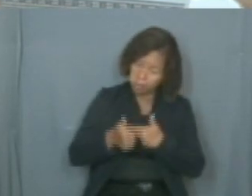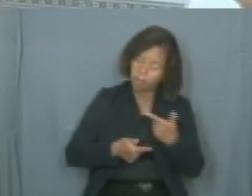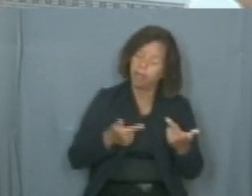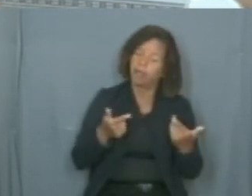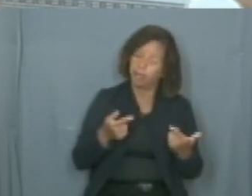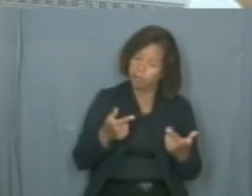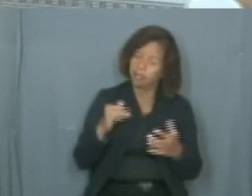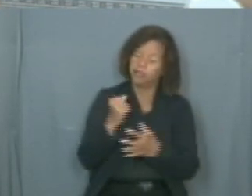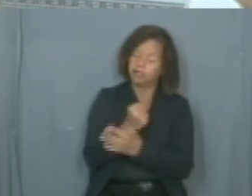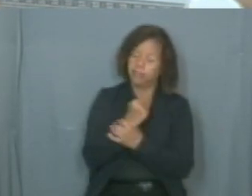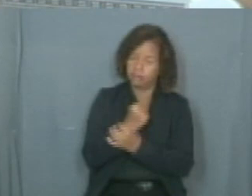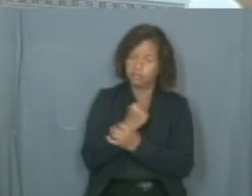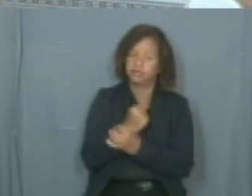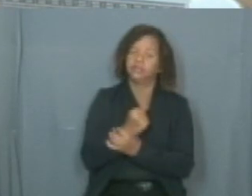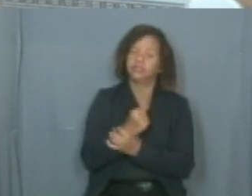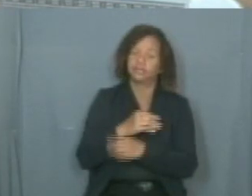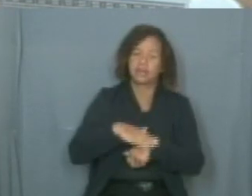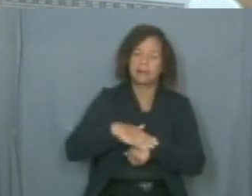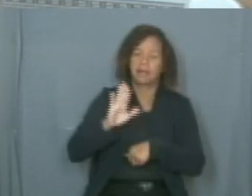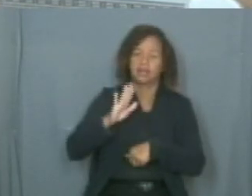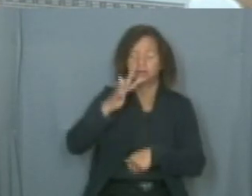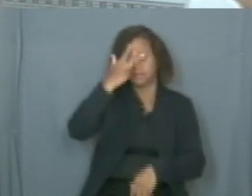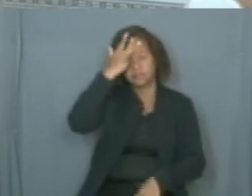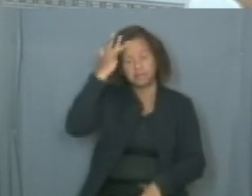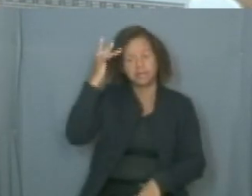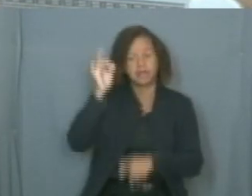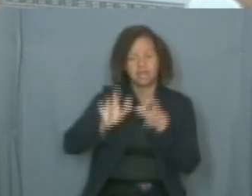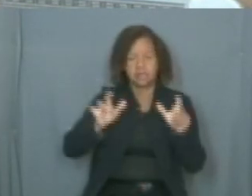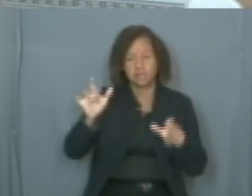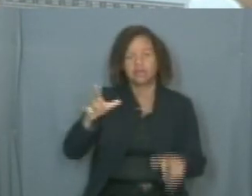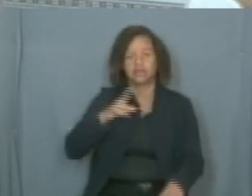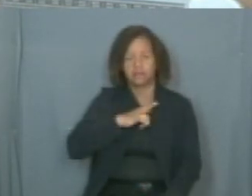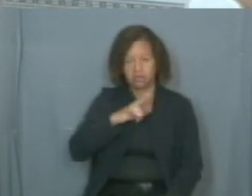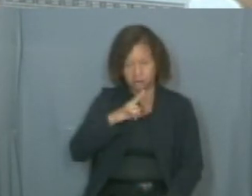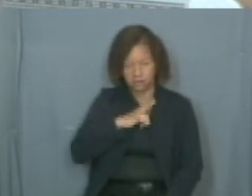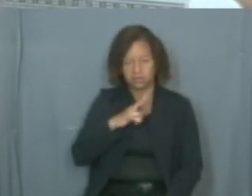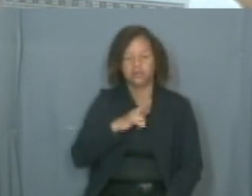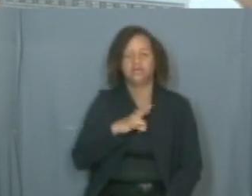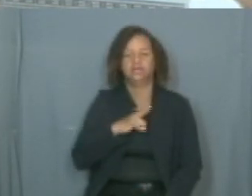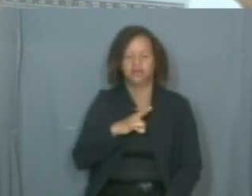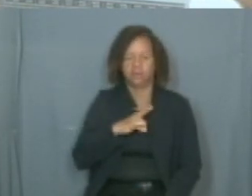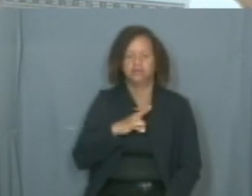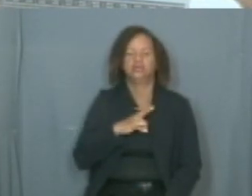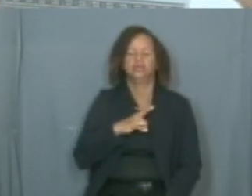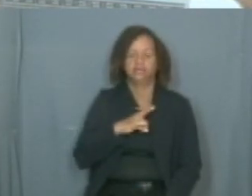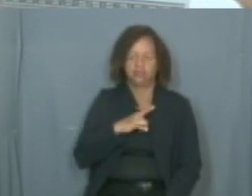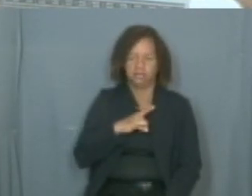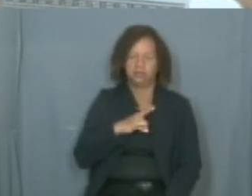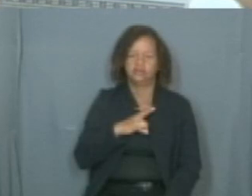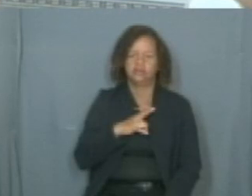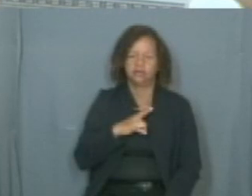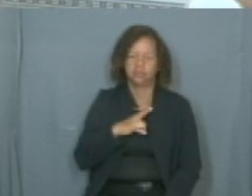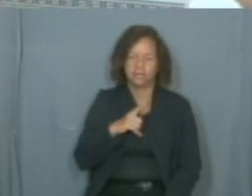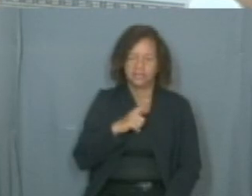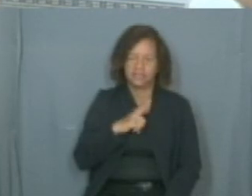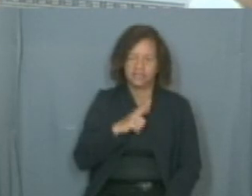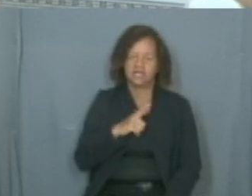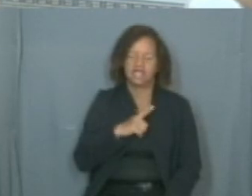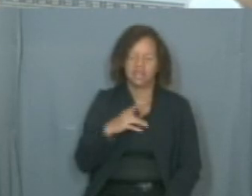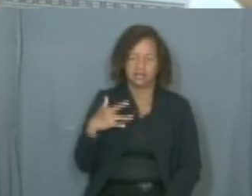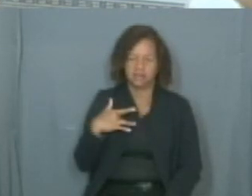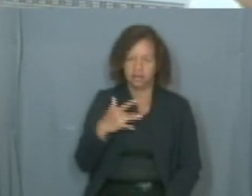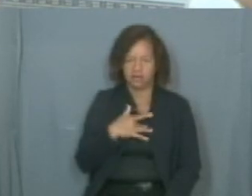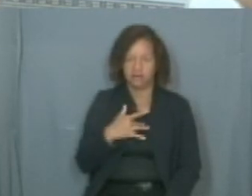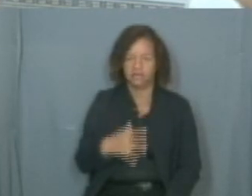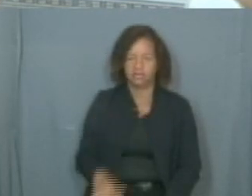poder garantir que mais pessoas tenham a cobertura na questão da